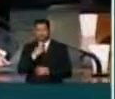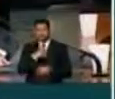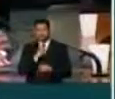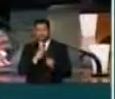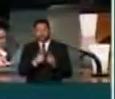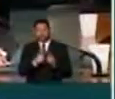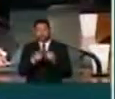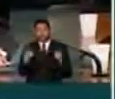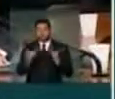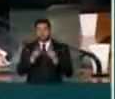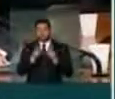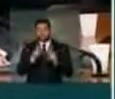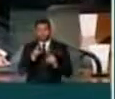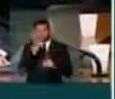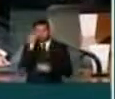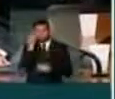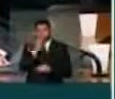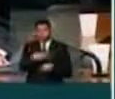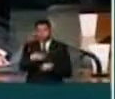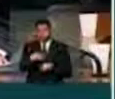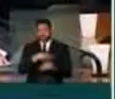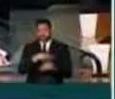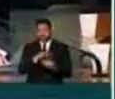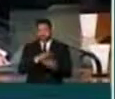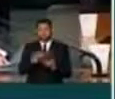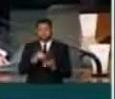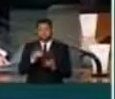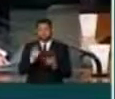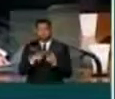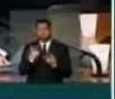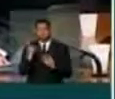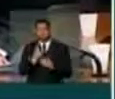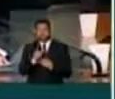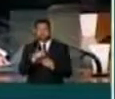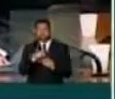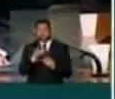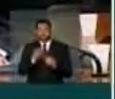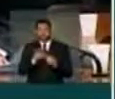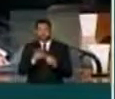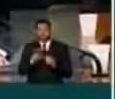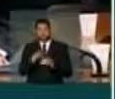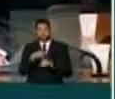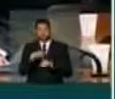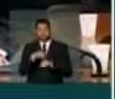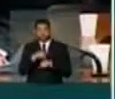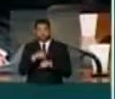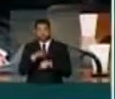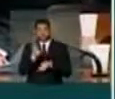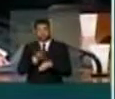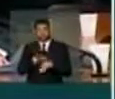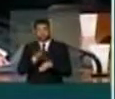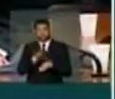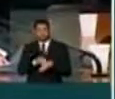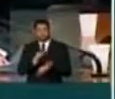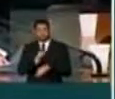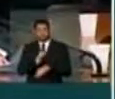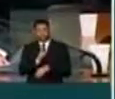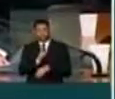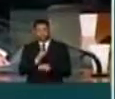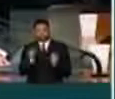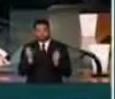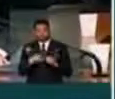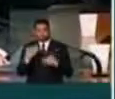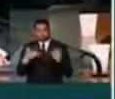para todo mundo. Por quê? Porque o Brasil está entre os países que mais tem